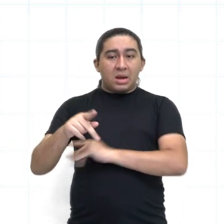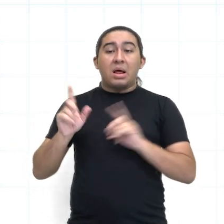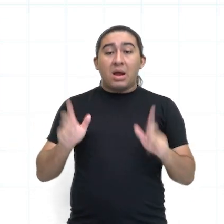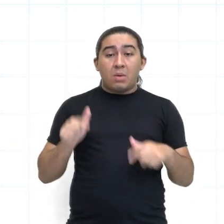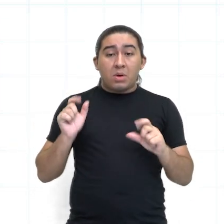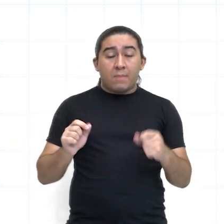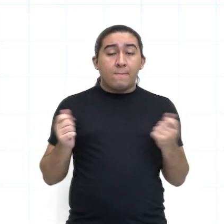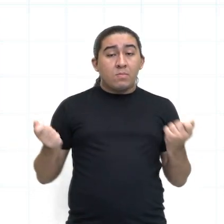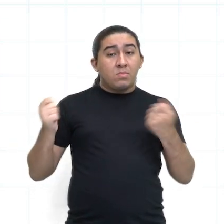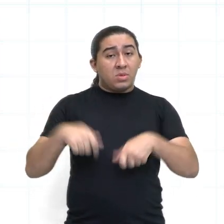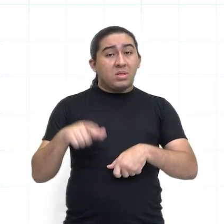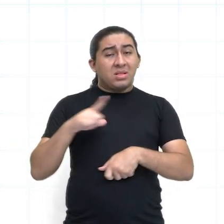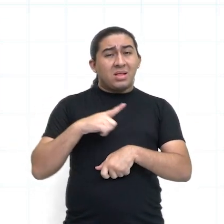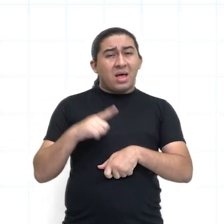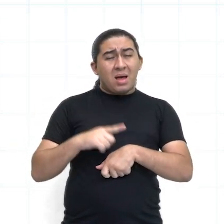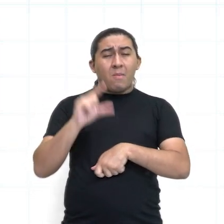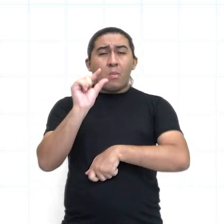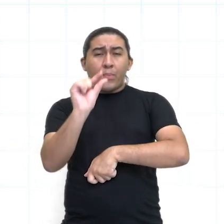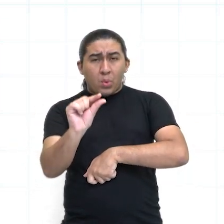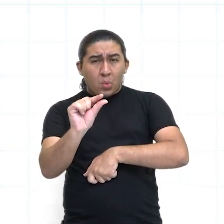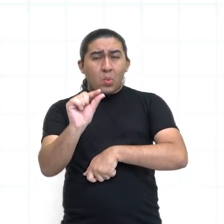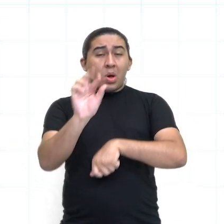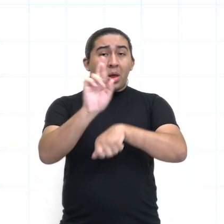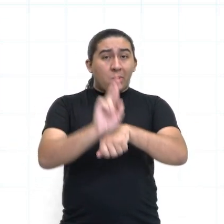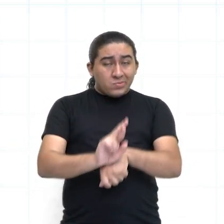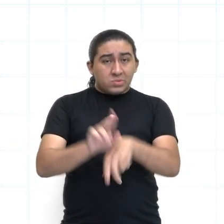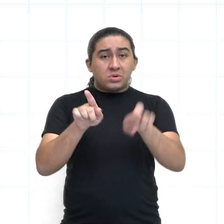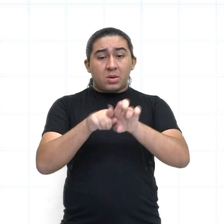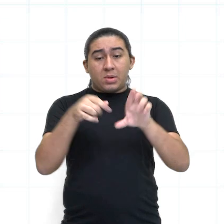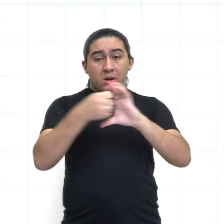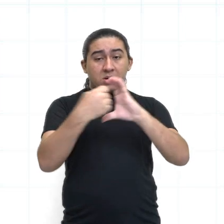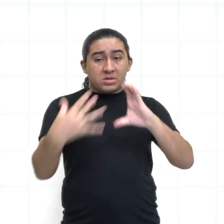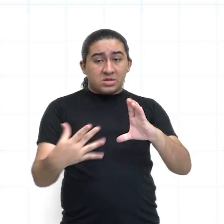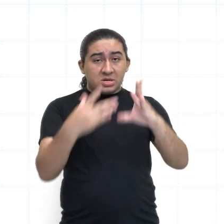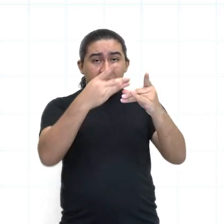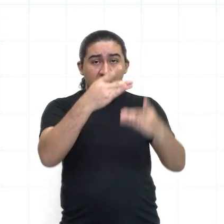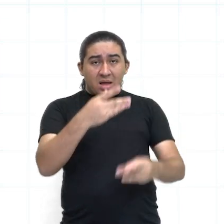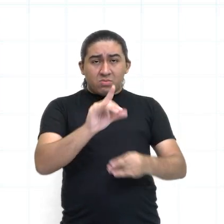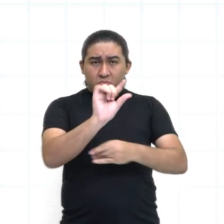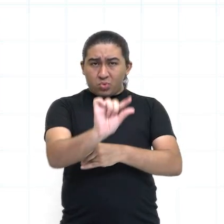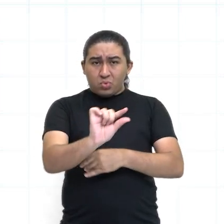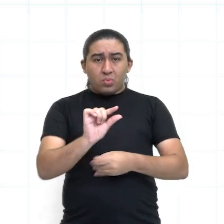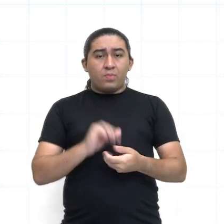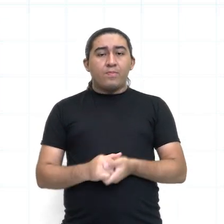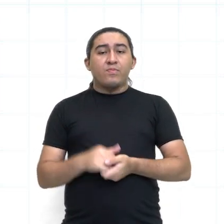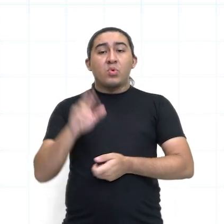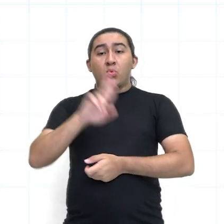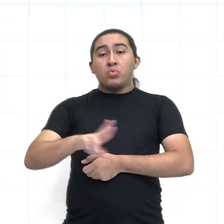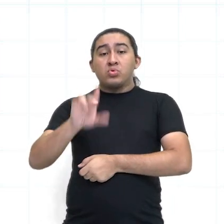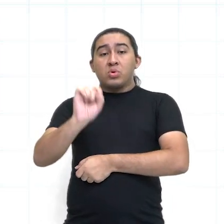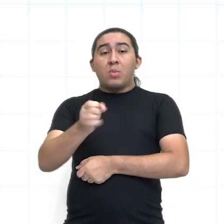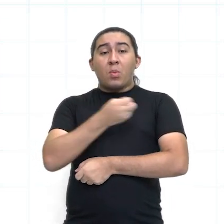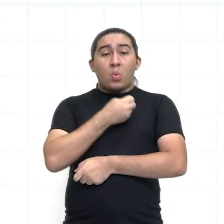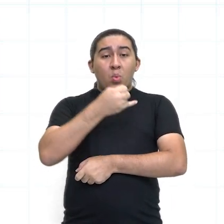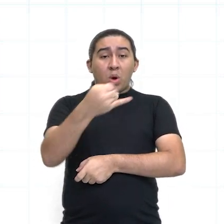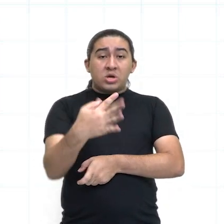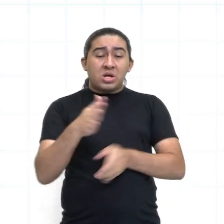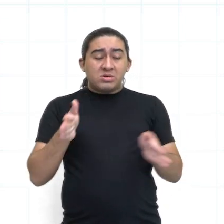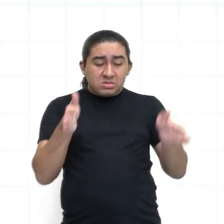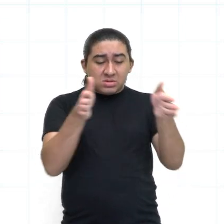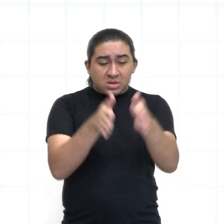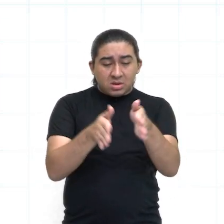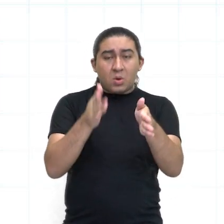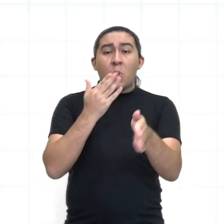possuem um mínimo de recursos e elementos. A pintura minimalista usa um número limitado